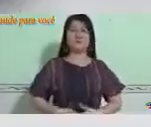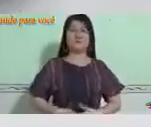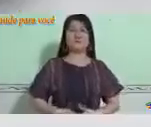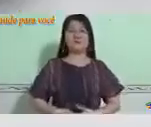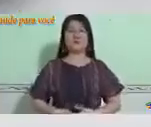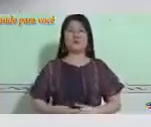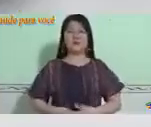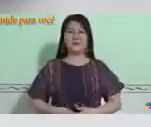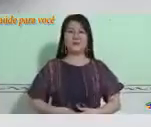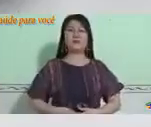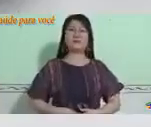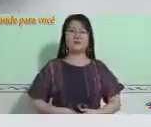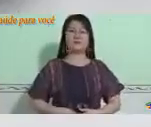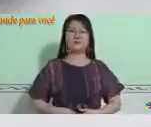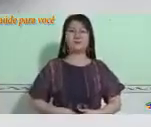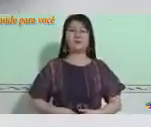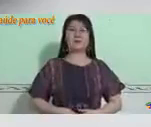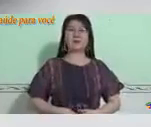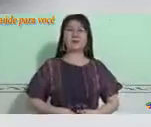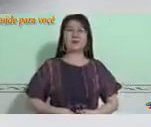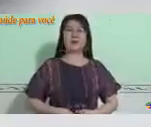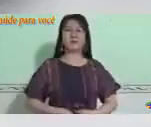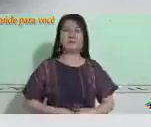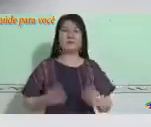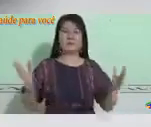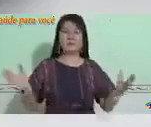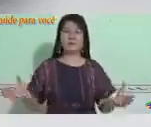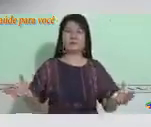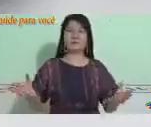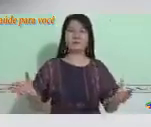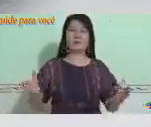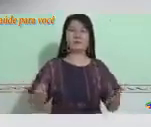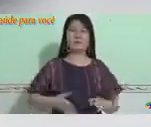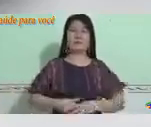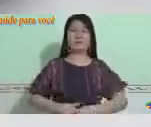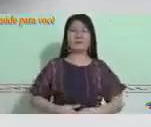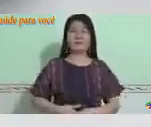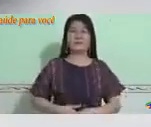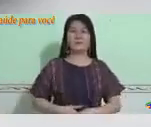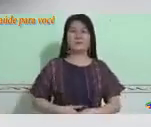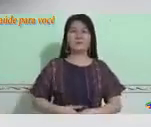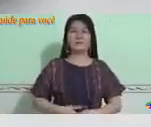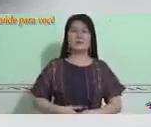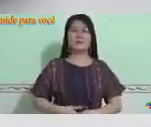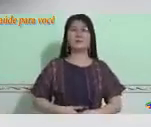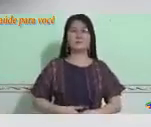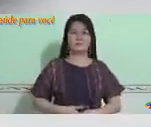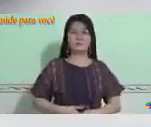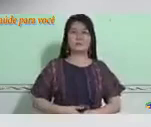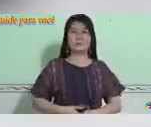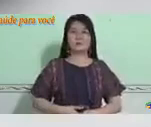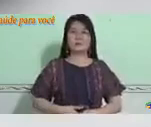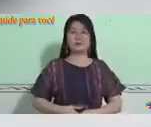tipo de câncer, chamado de coriocarcinoma gestacional. Nestas situações,